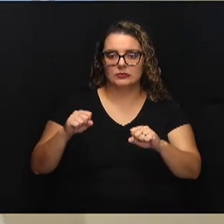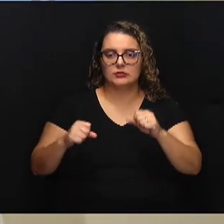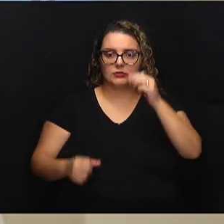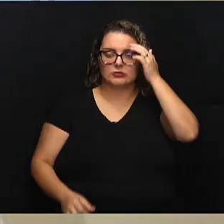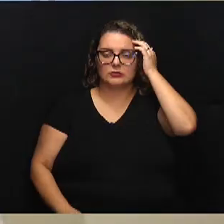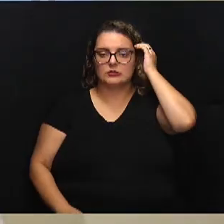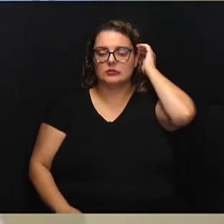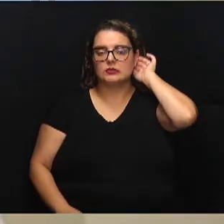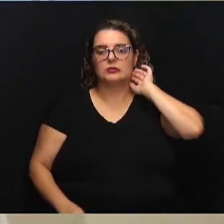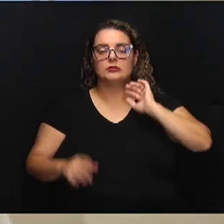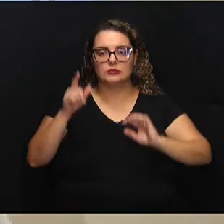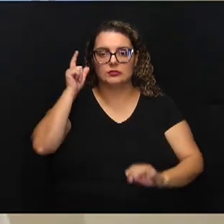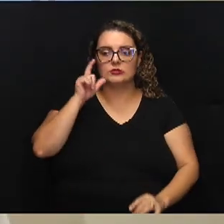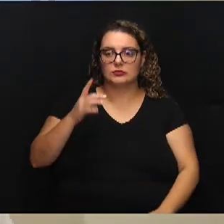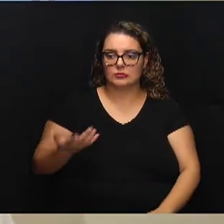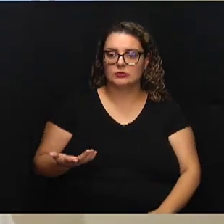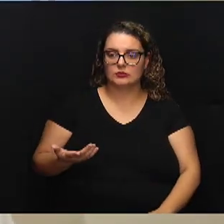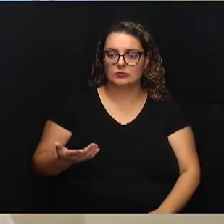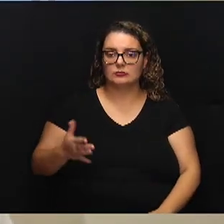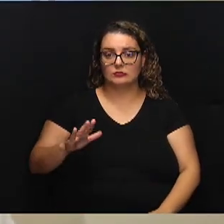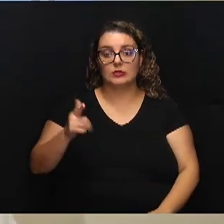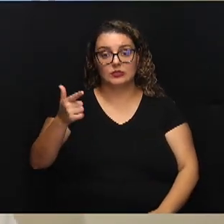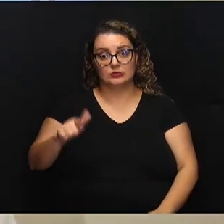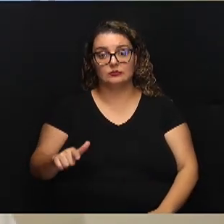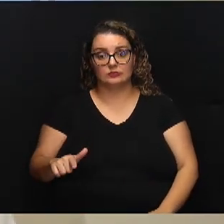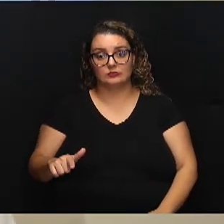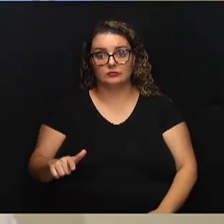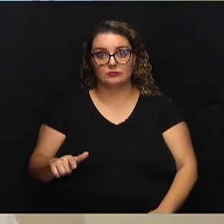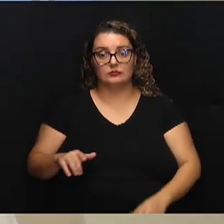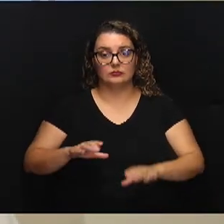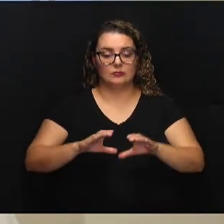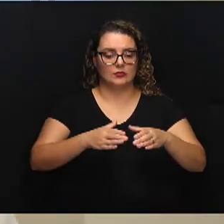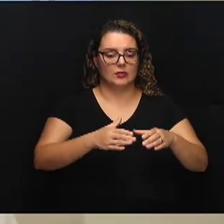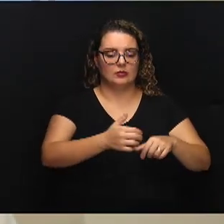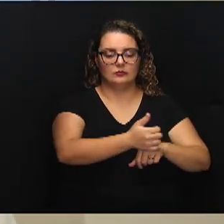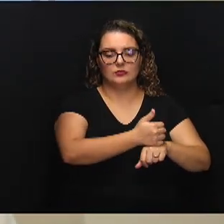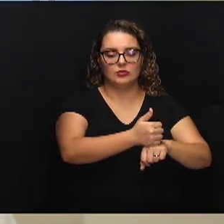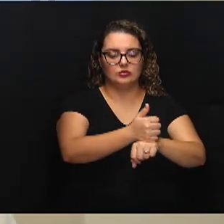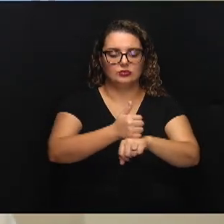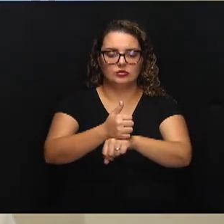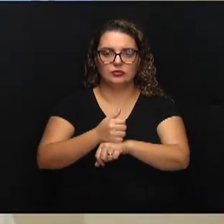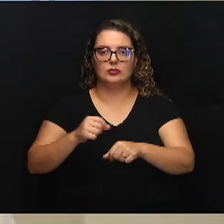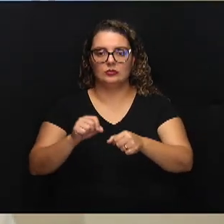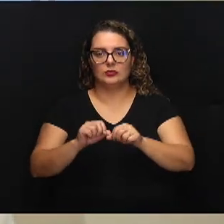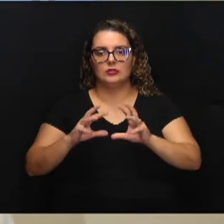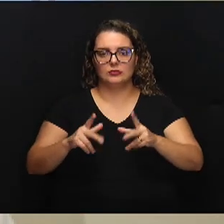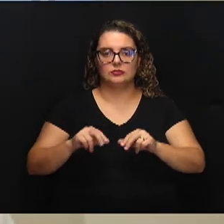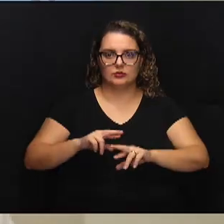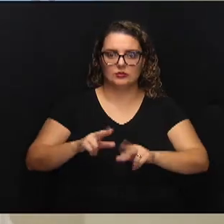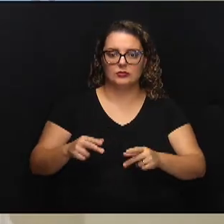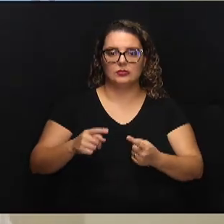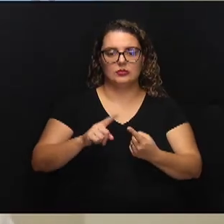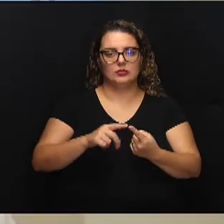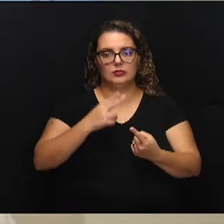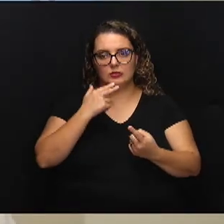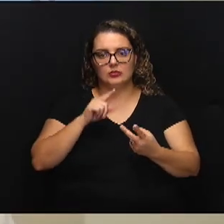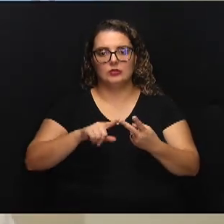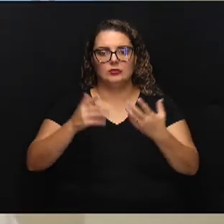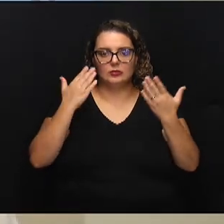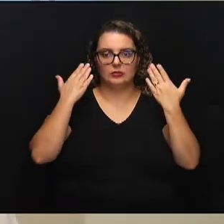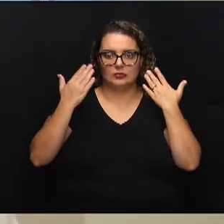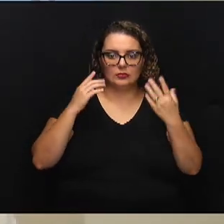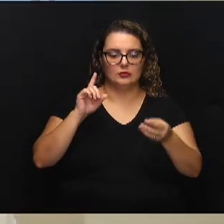de ser alcançável, mas, de novo, é uma equipe multidisciplinar que faz toda a diferença, né? Nutricionista,